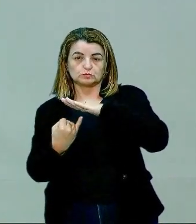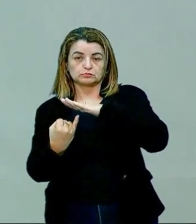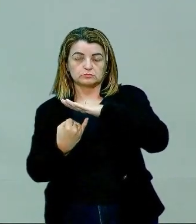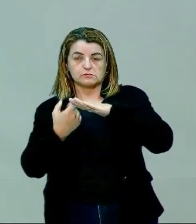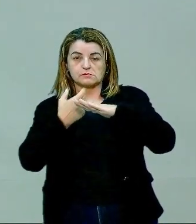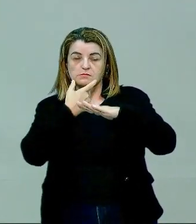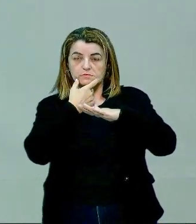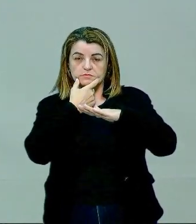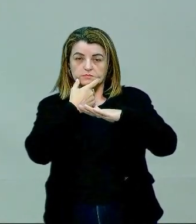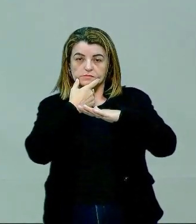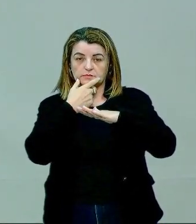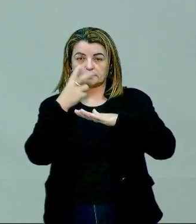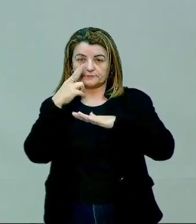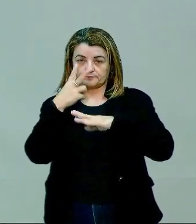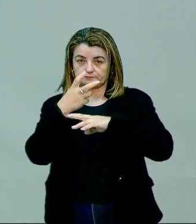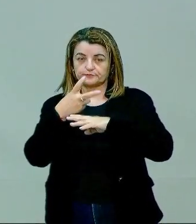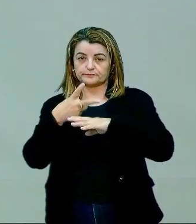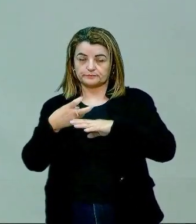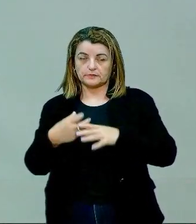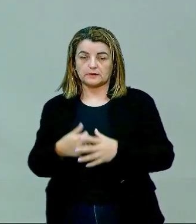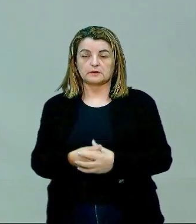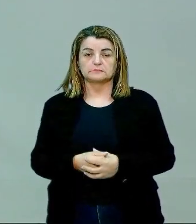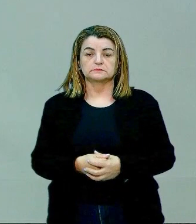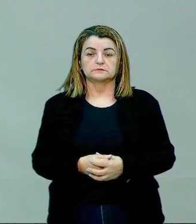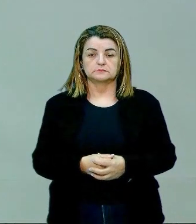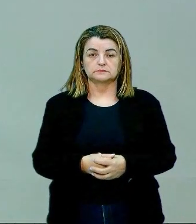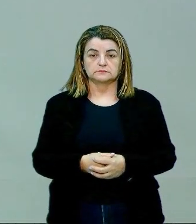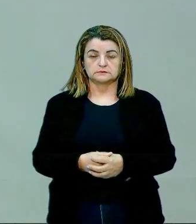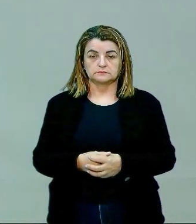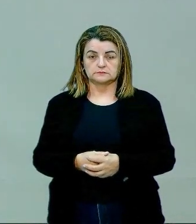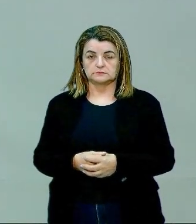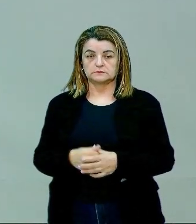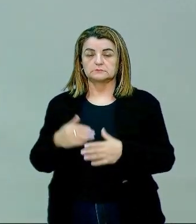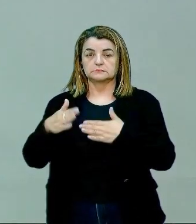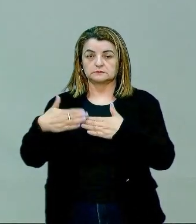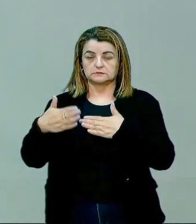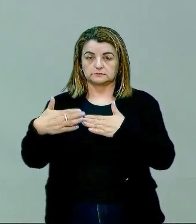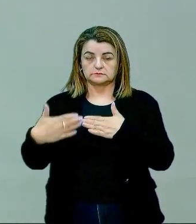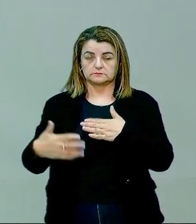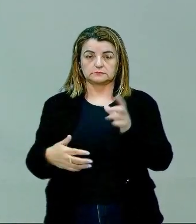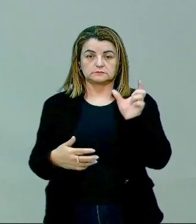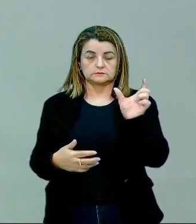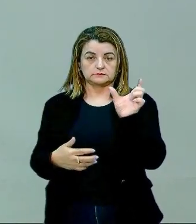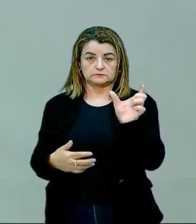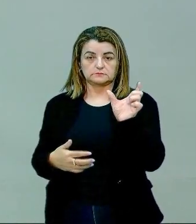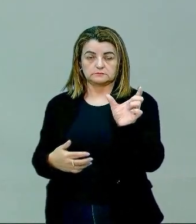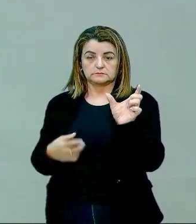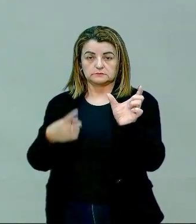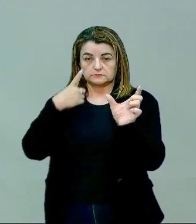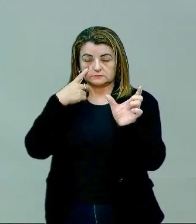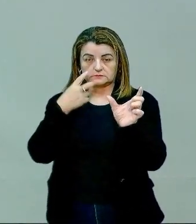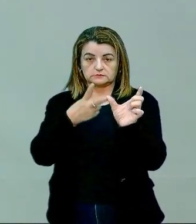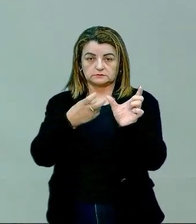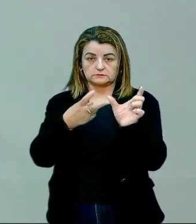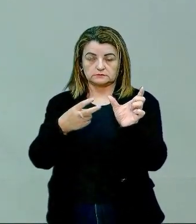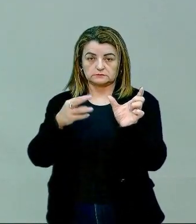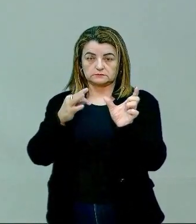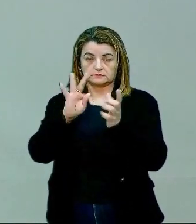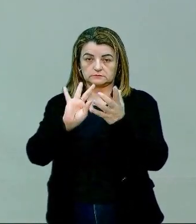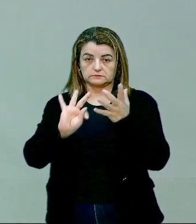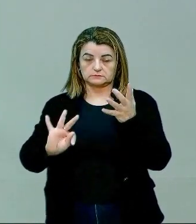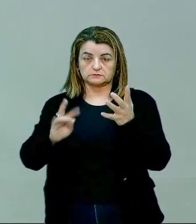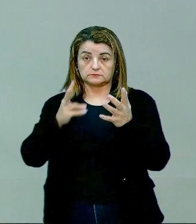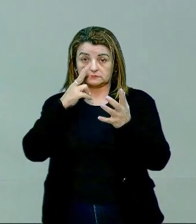em língua inglesa, se vocês observarem bem, ok? E além disso, das palavras que vocês vão observar no texto,